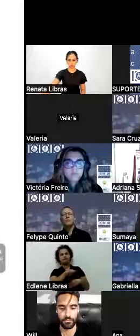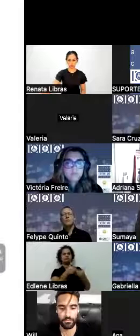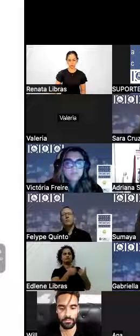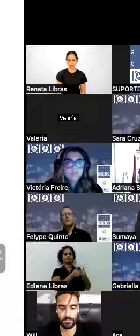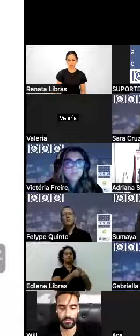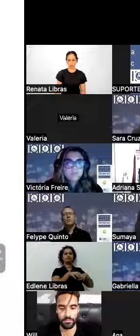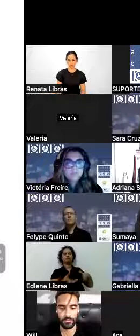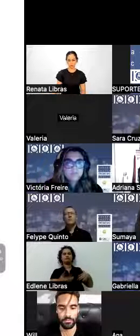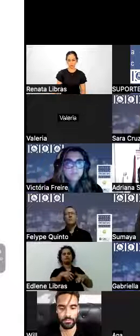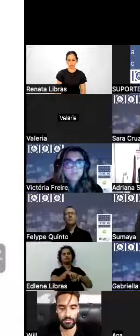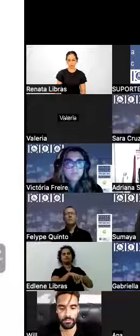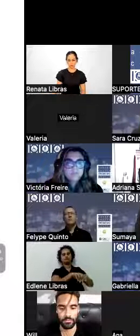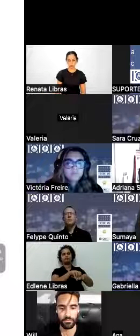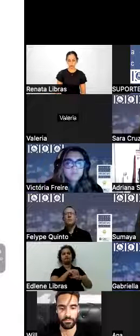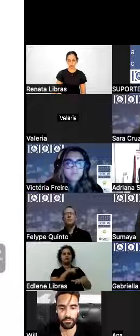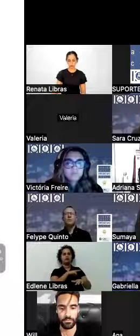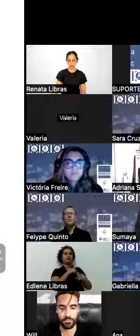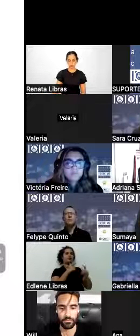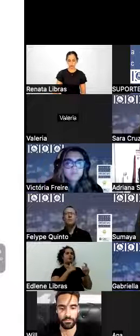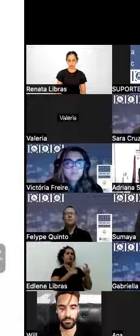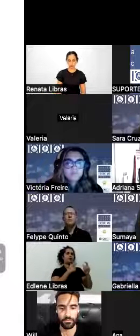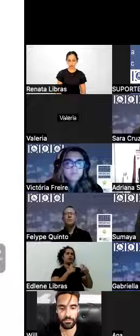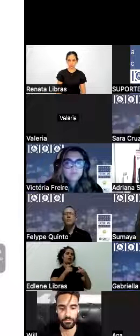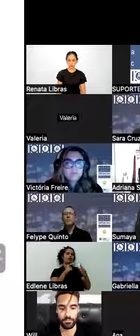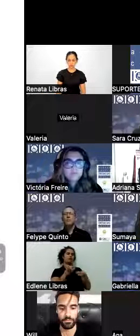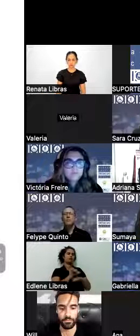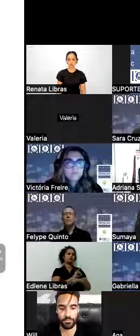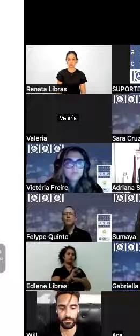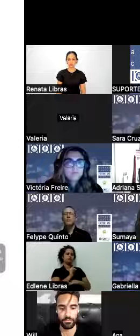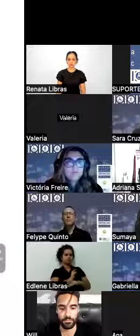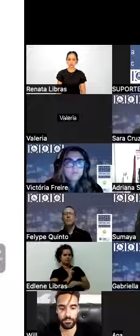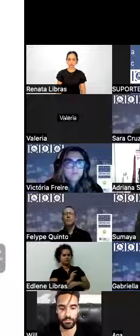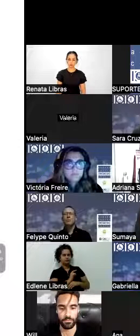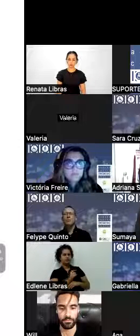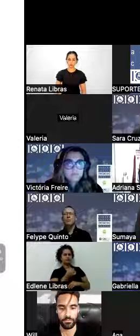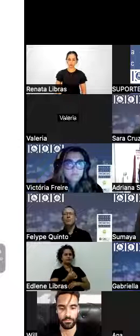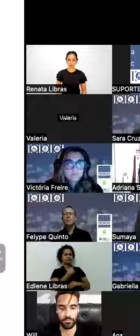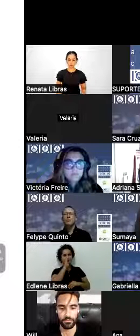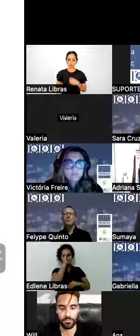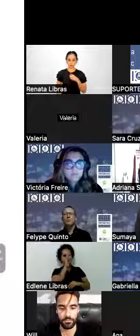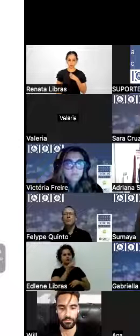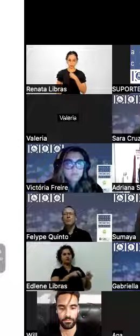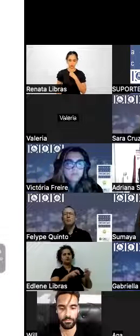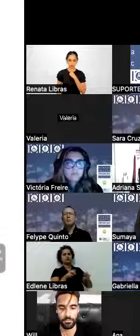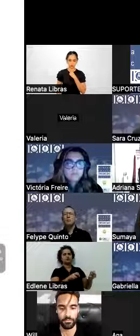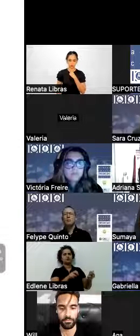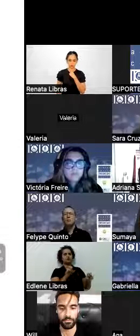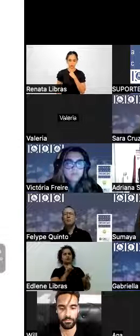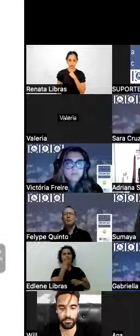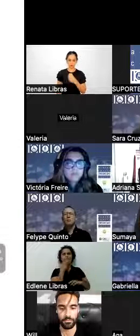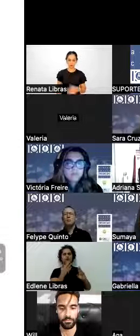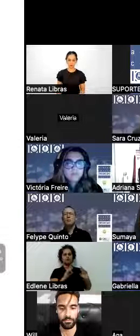pontos que existiu alguma articulação. A gente parte dos 6 atores sociais principais, cada um com uma cor, e